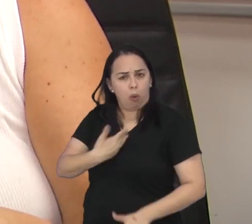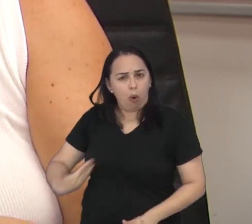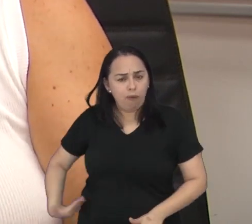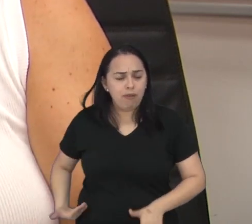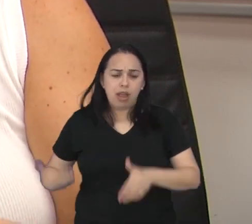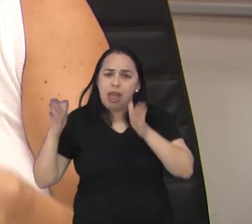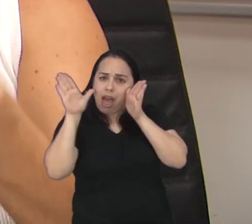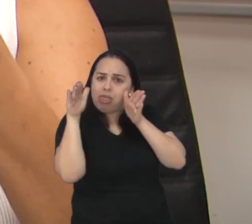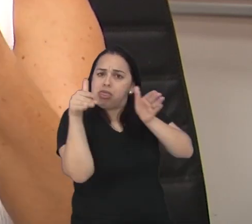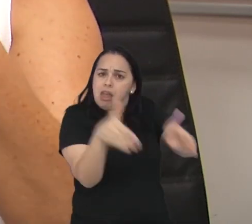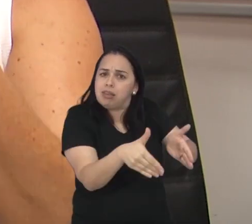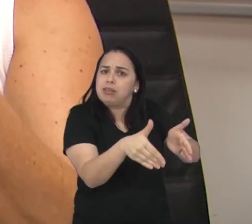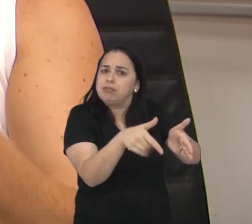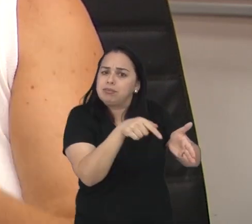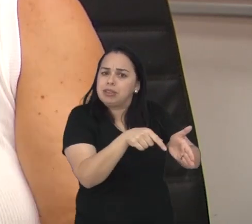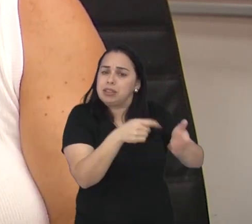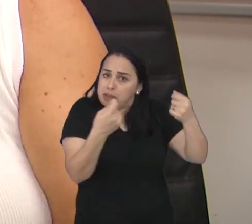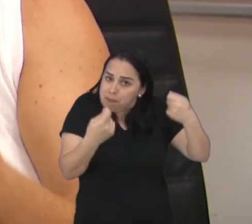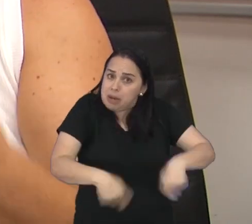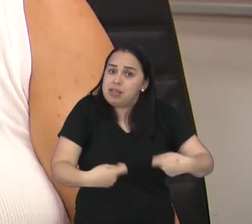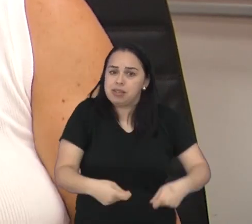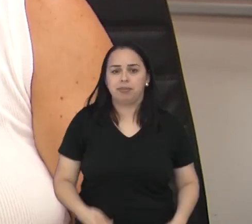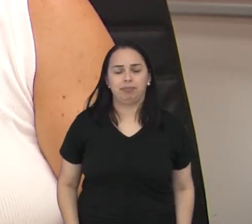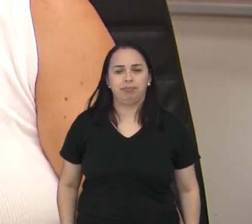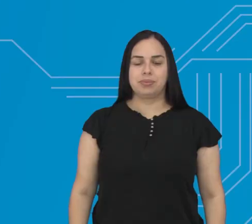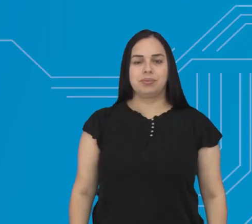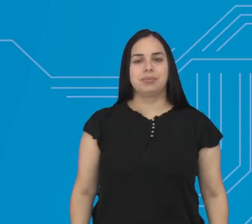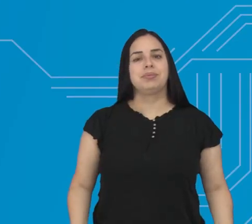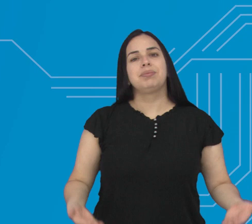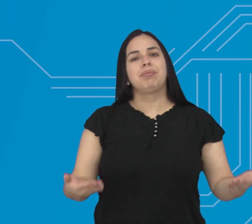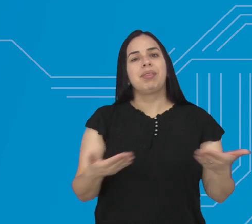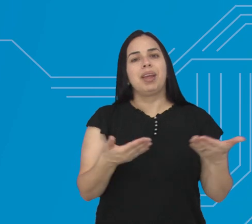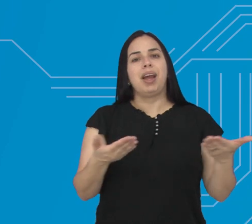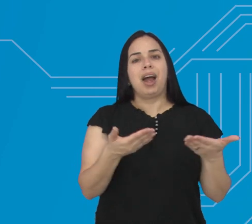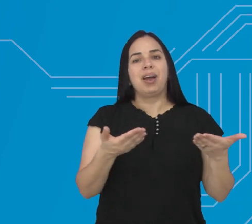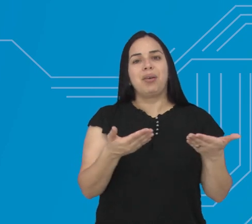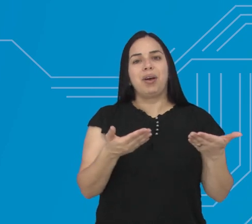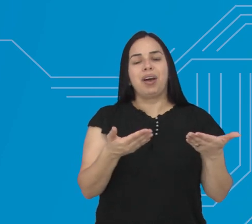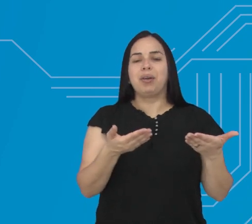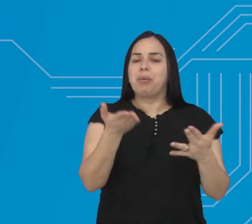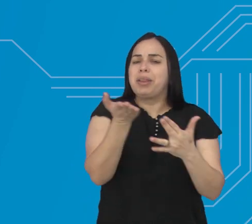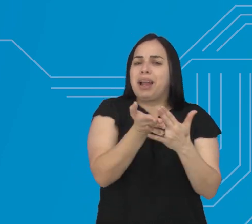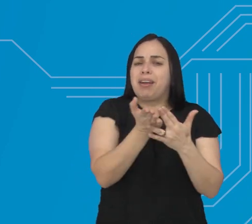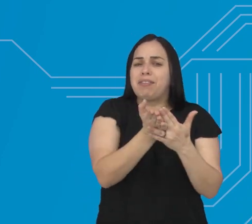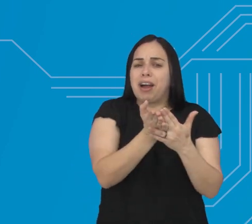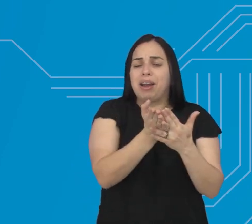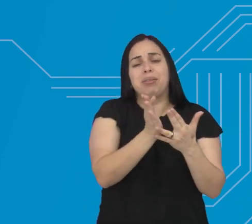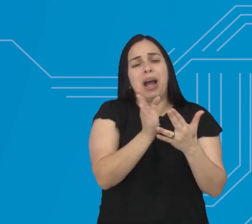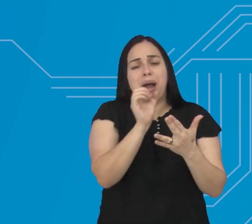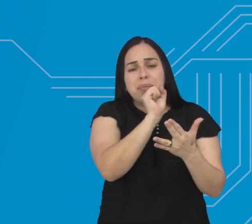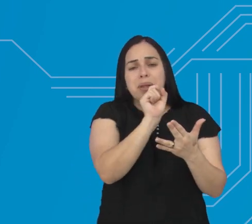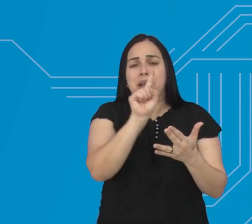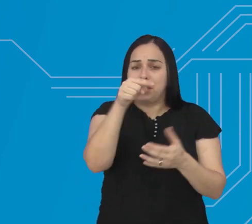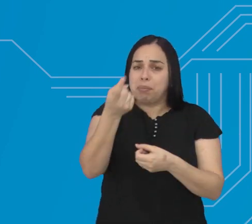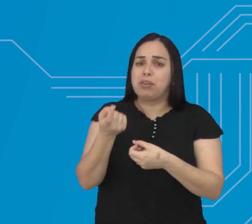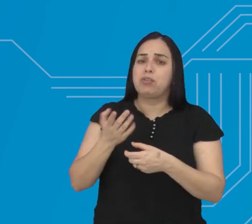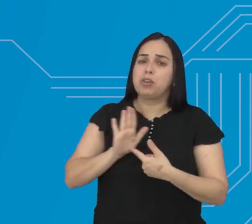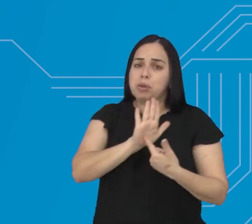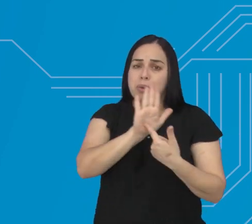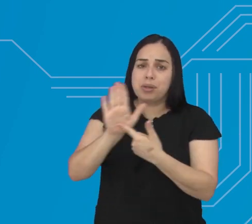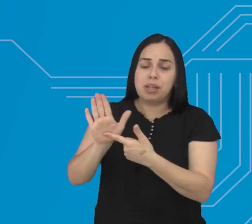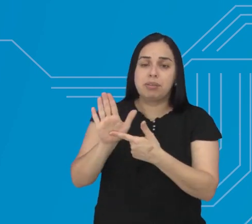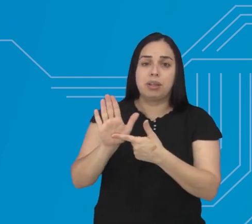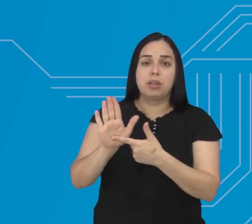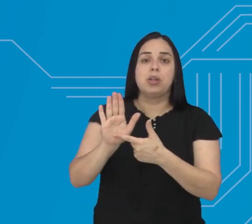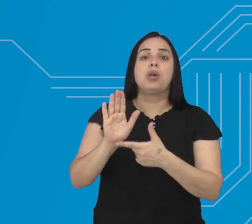essas crianças com a especificidade que elas precisam. Agora a gente segue para mais um intervalo e na volta a gente vai te alertar